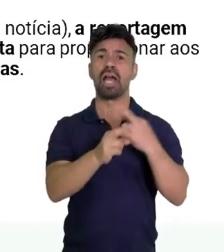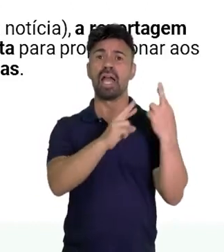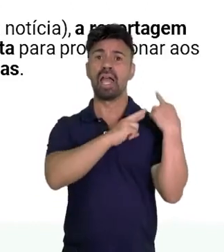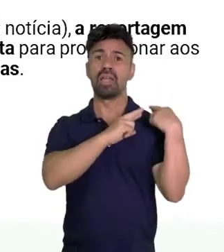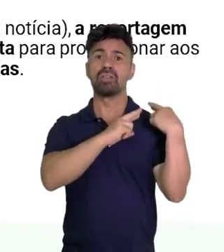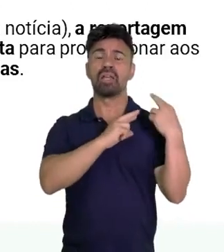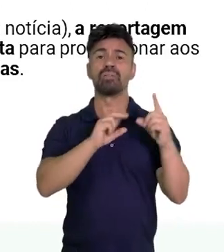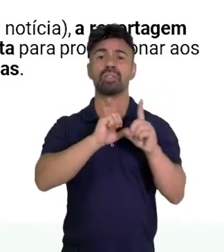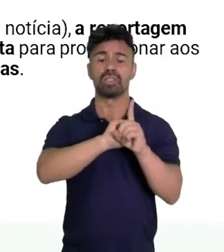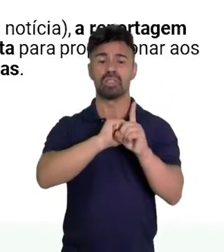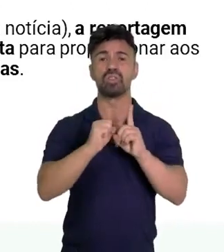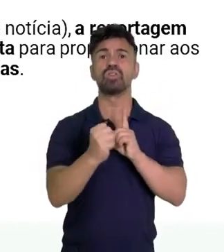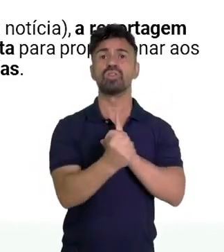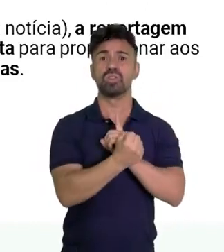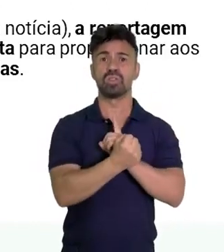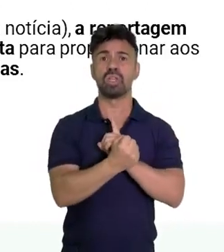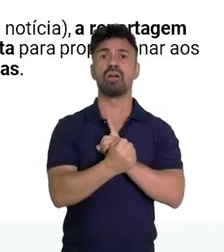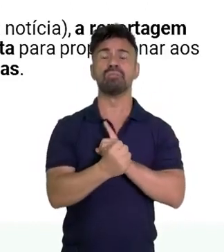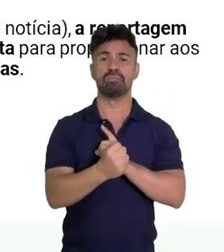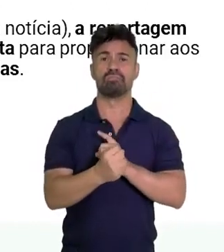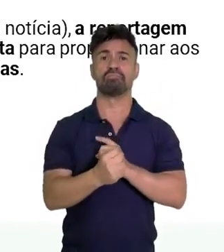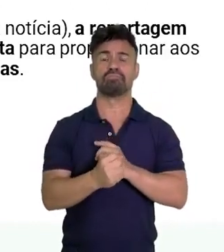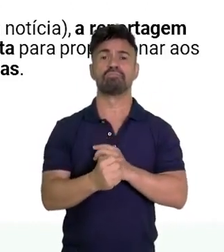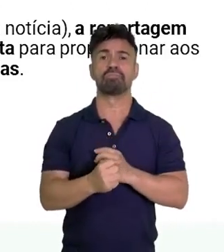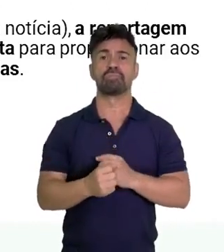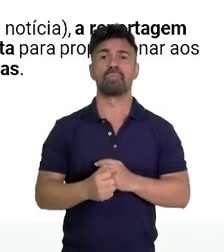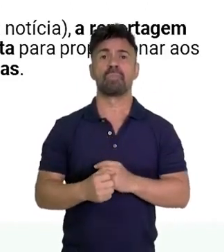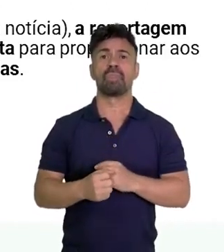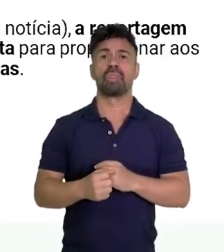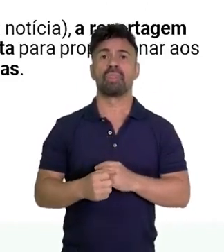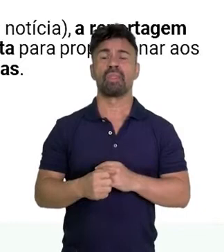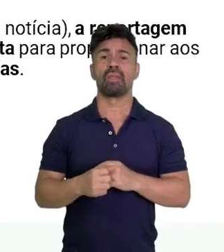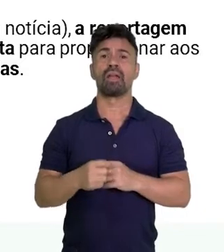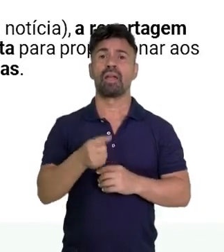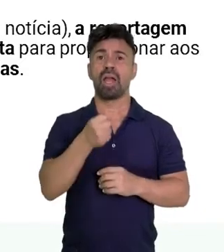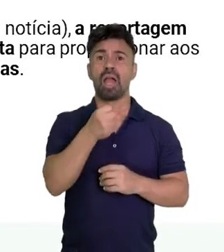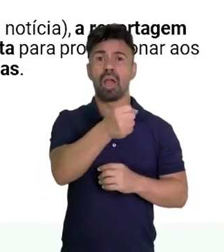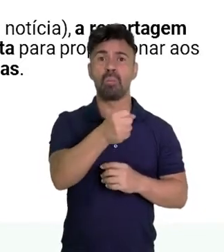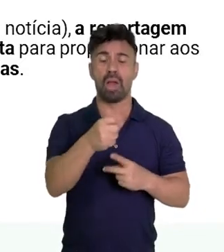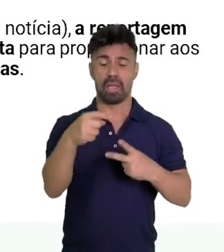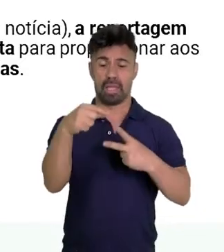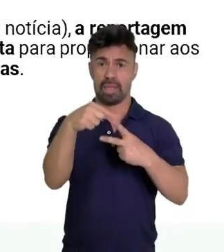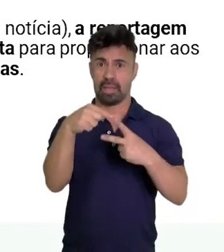função social cumprida pela reportagem é dupla.